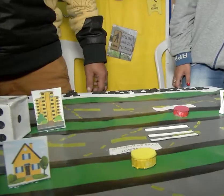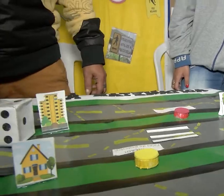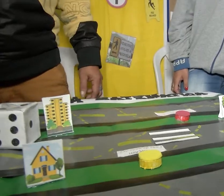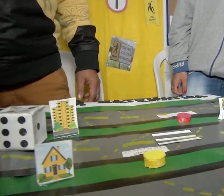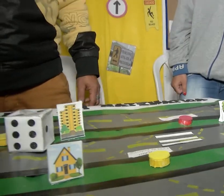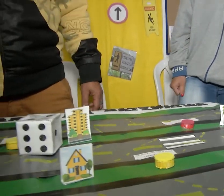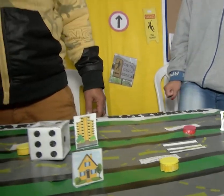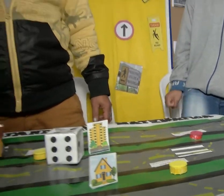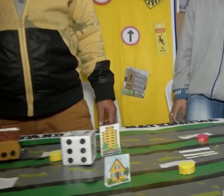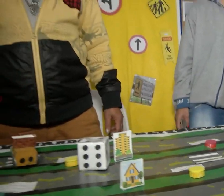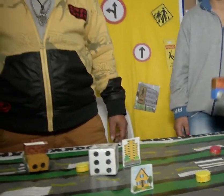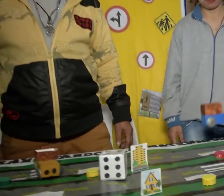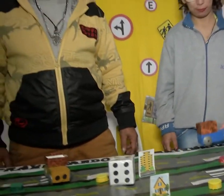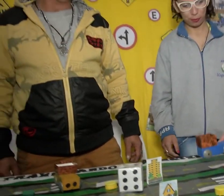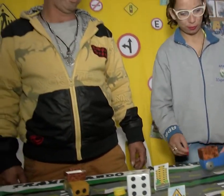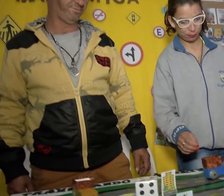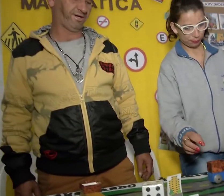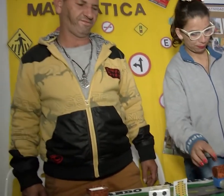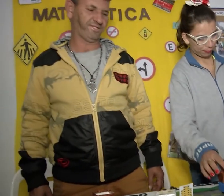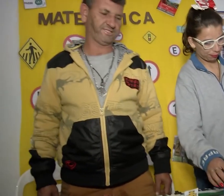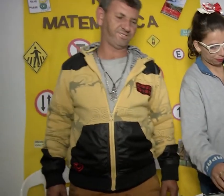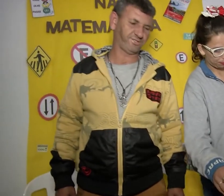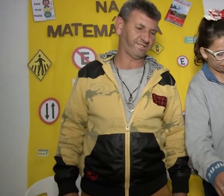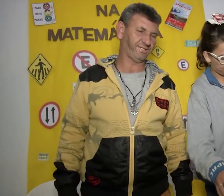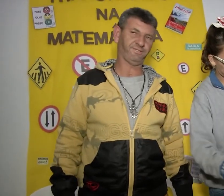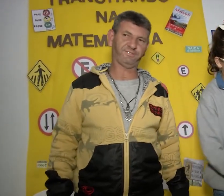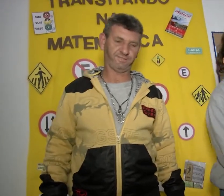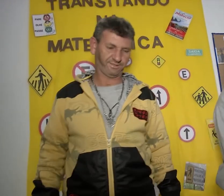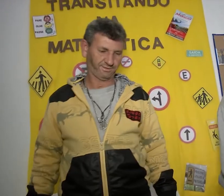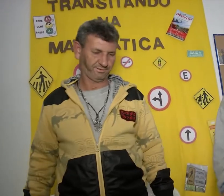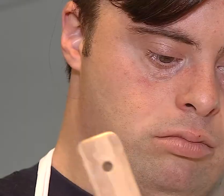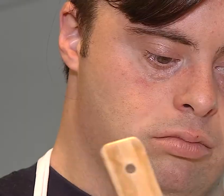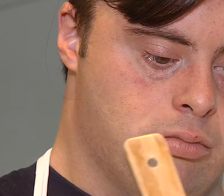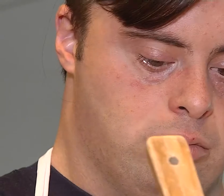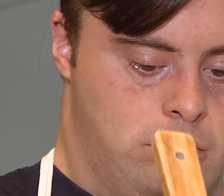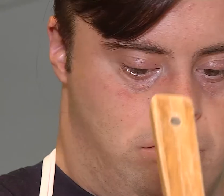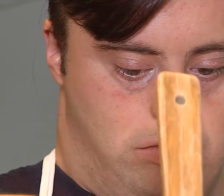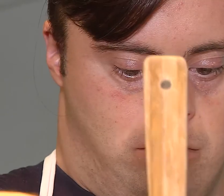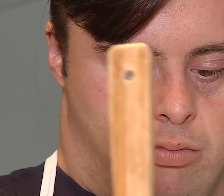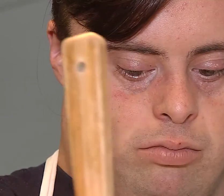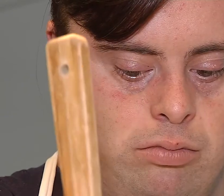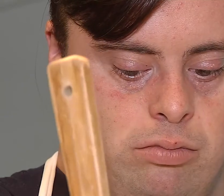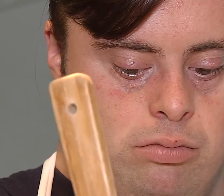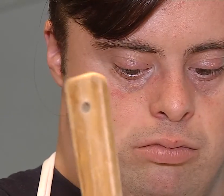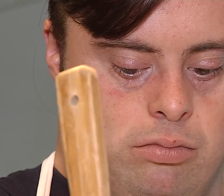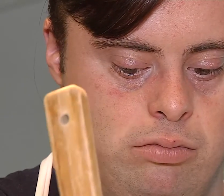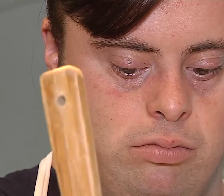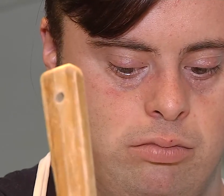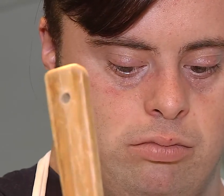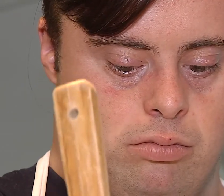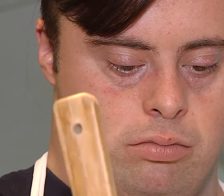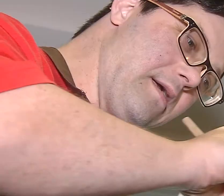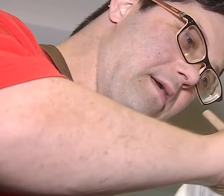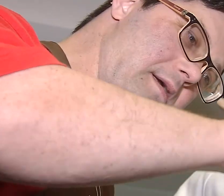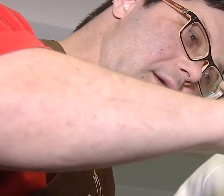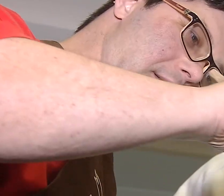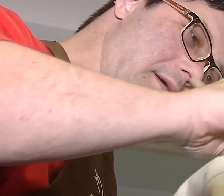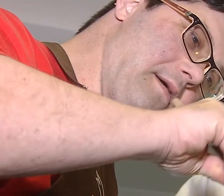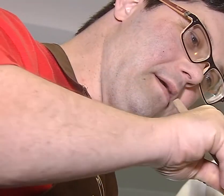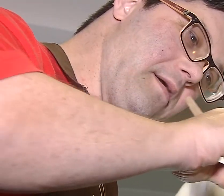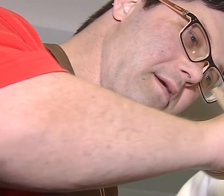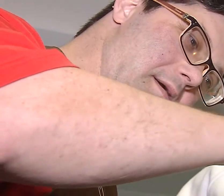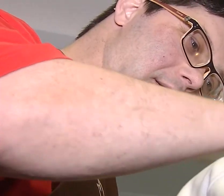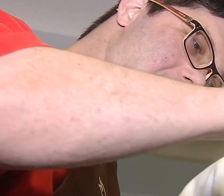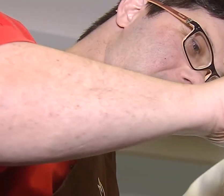250 entidades. Os recursos deverão ser utilizados para a compra de equipamentos, inclusão digital e compra